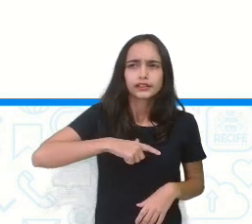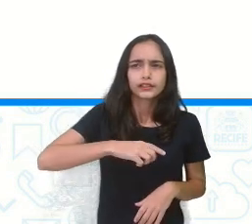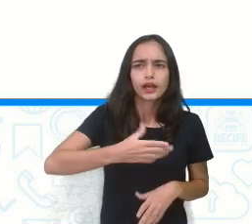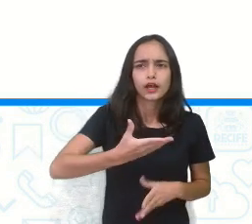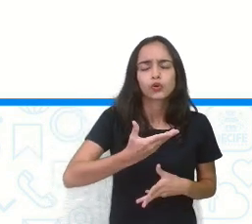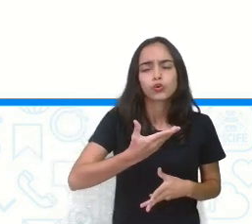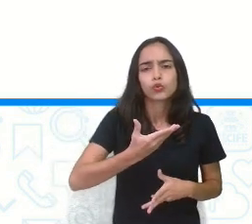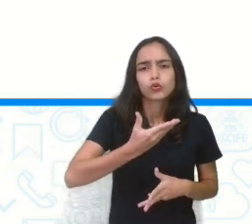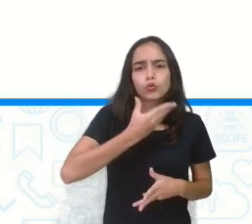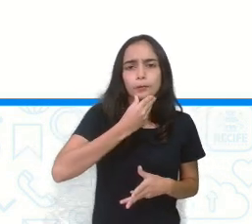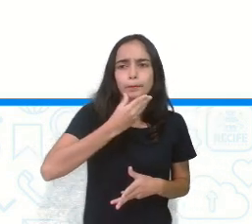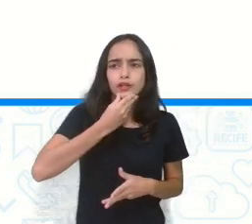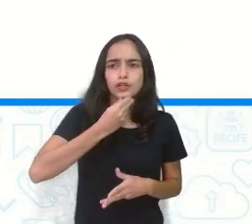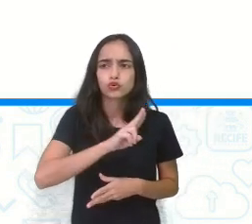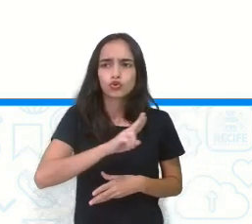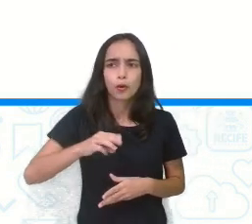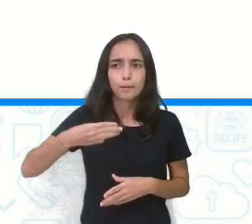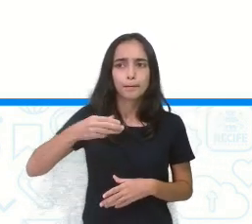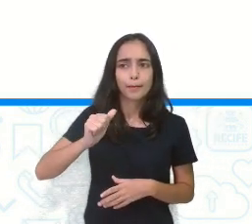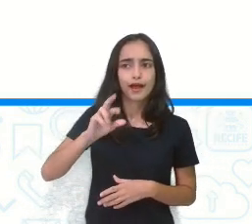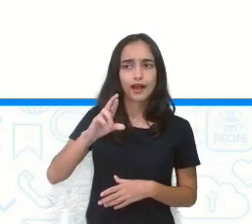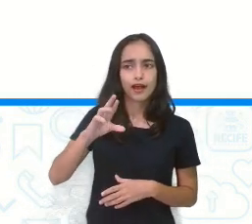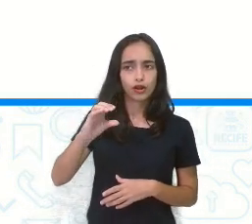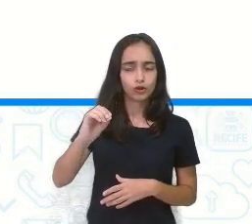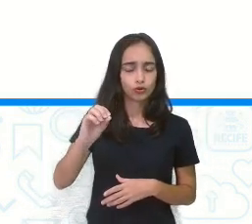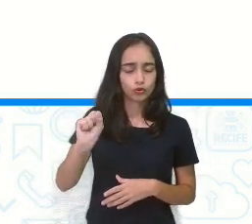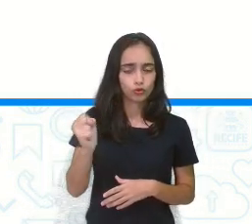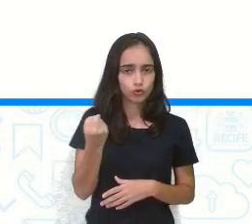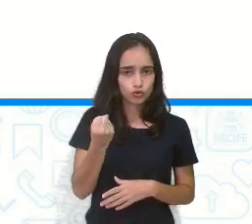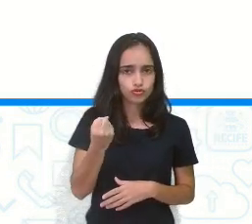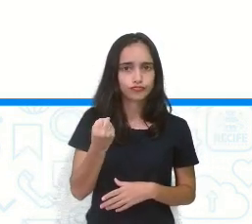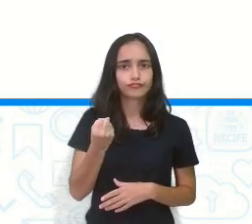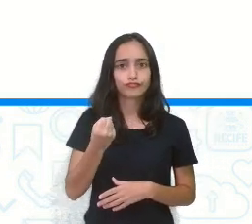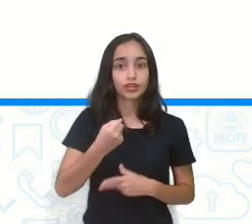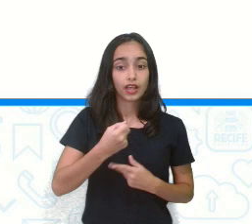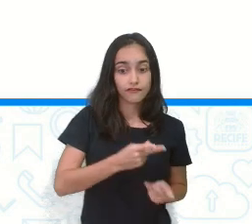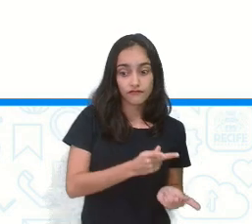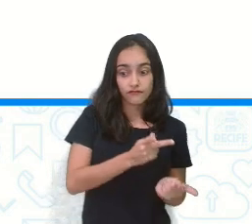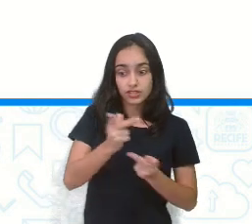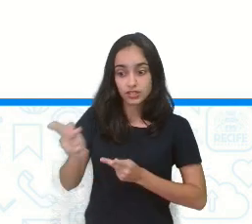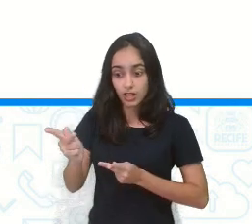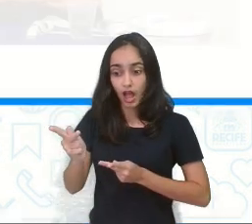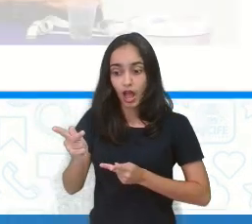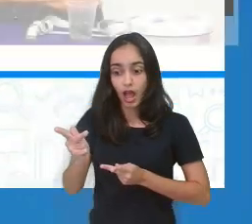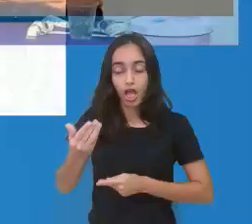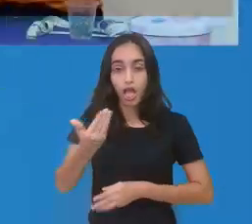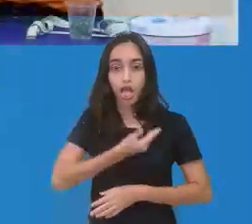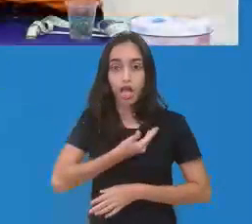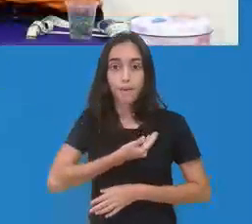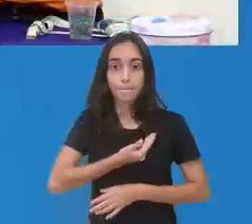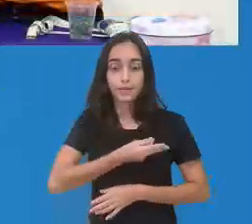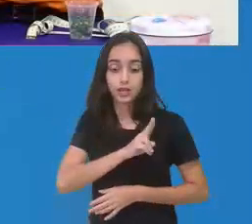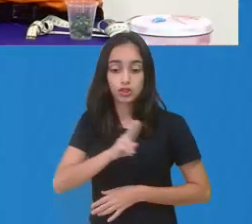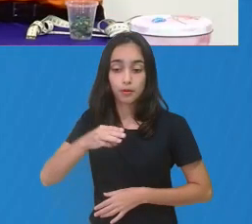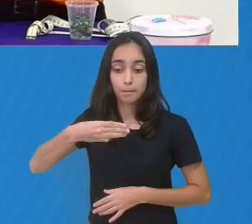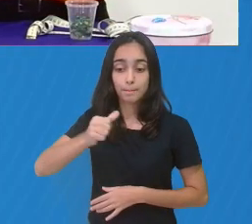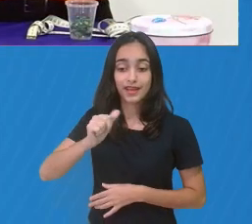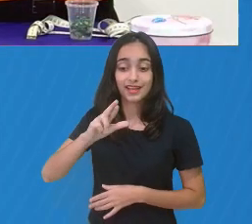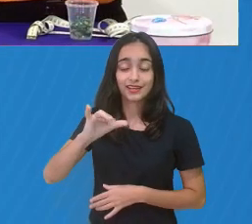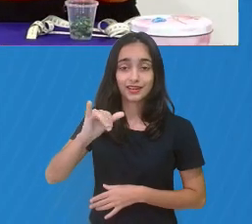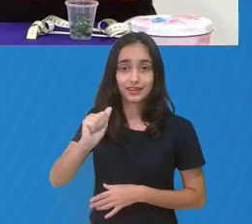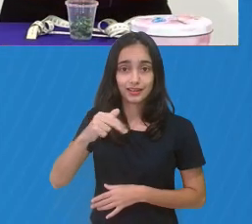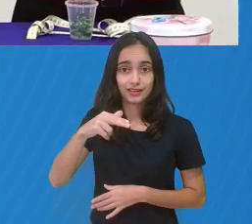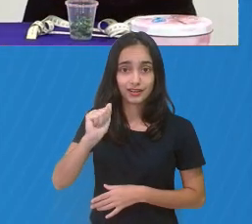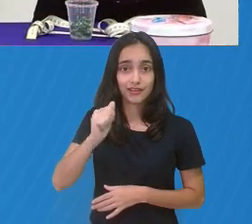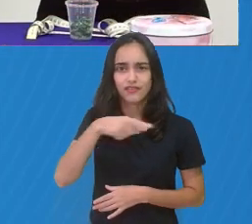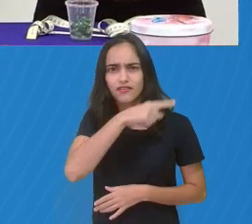E Gustavo foi visitar sua amiga Mariana. Vocês já conseguiram identificar onde está o nome de Mariana? Todo mundo